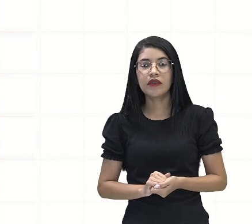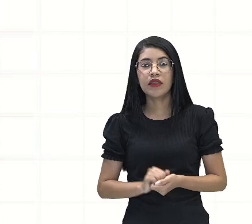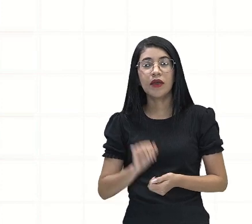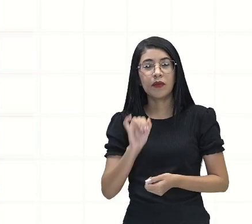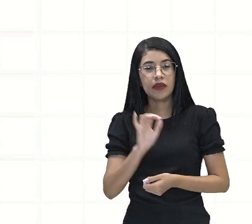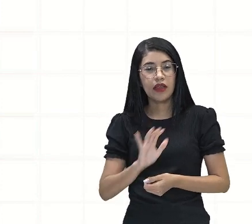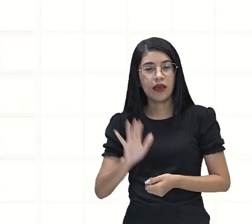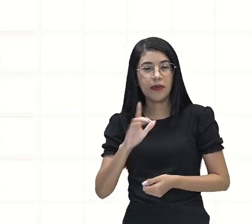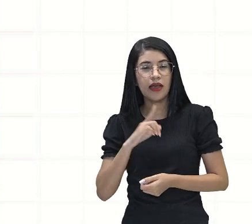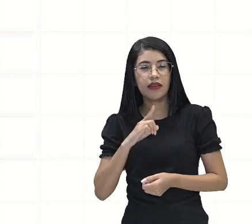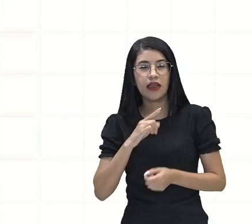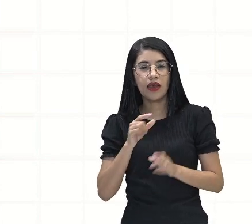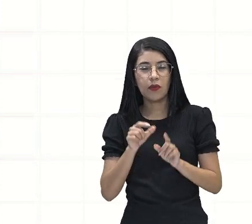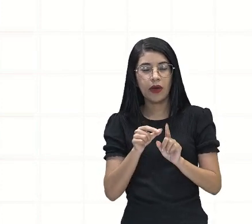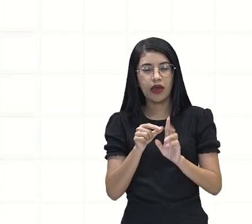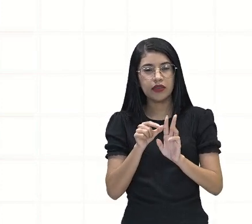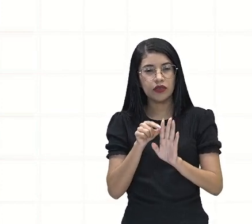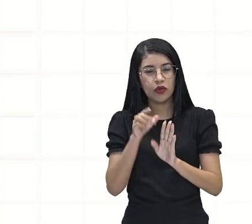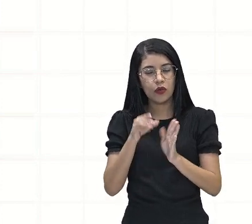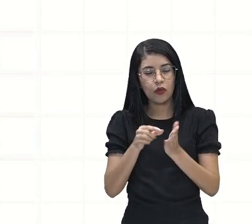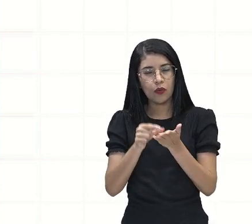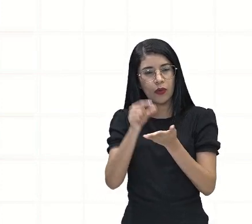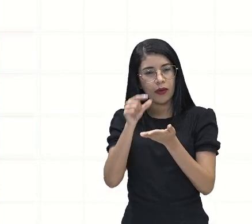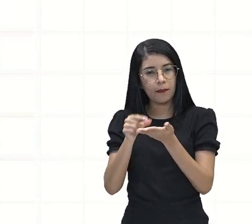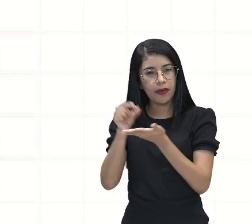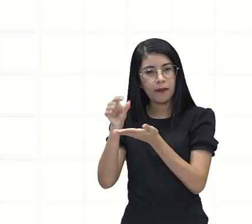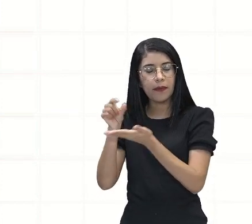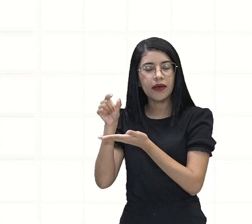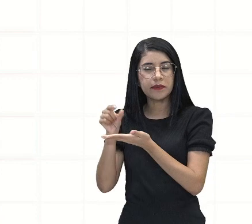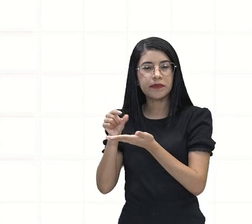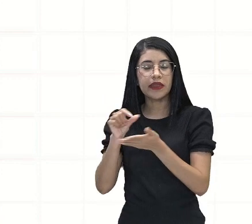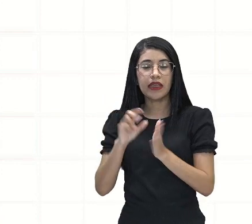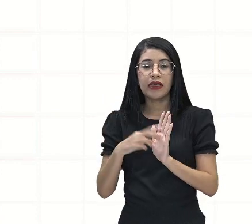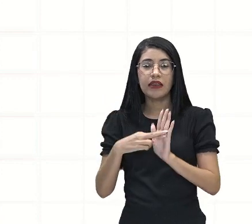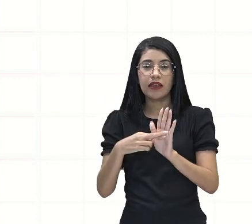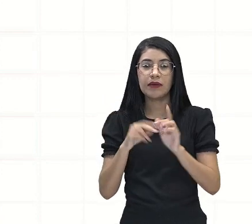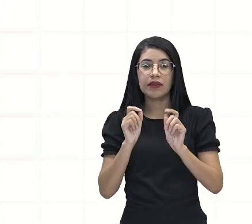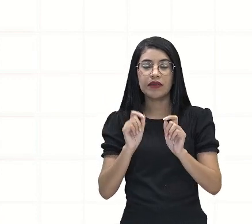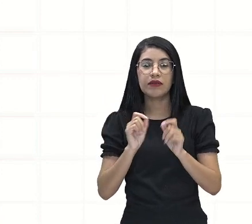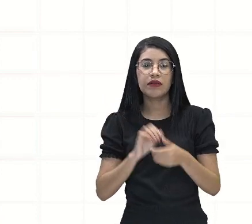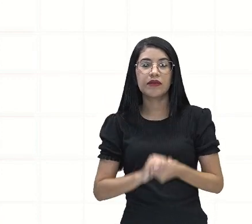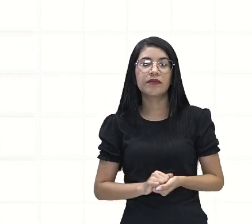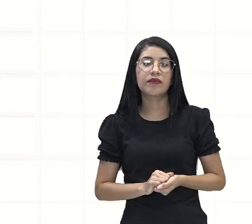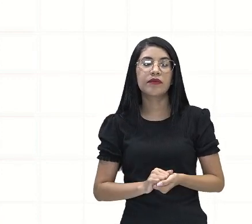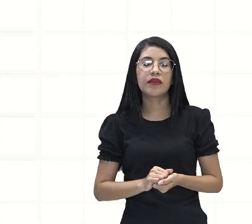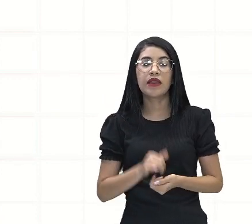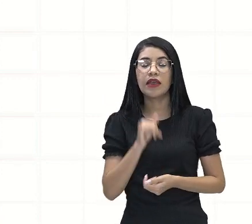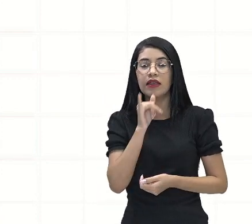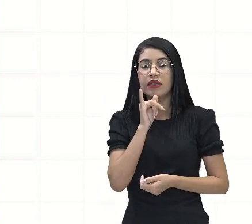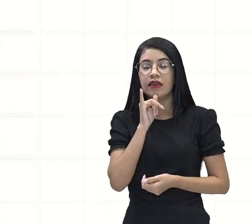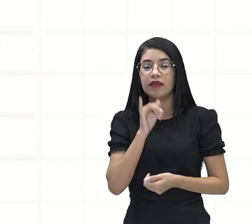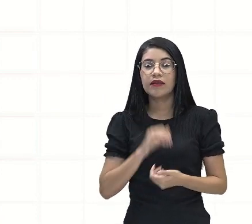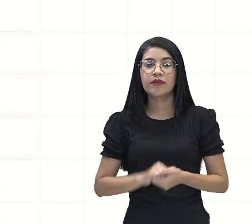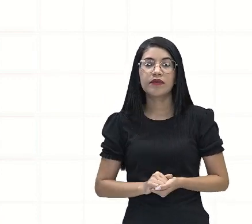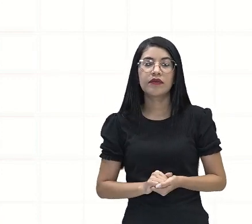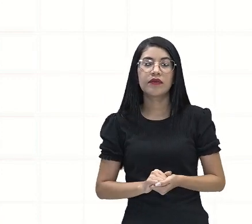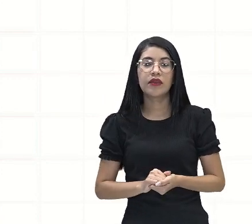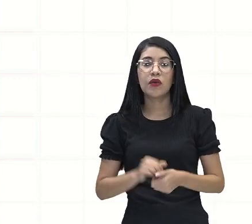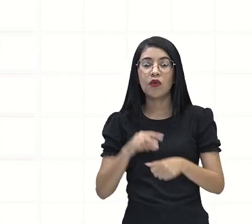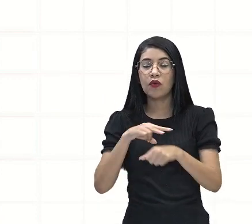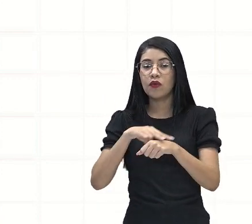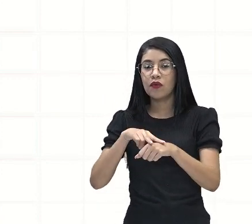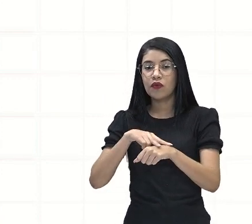né cada cor Vai representar eh uma dessas essas colunas por exemplo as colunas na cor